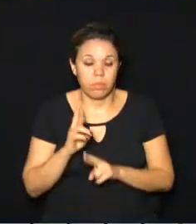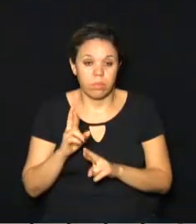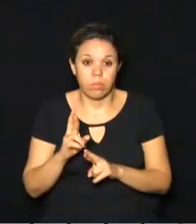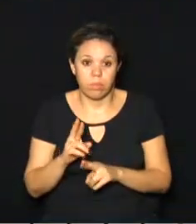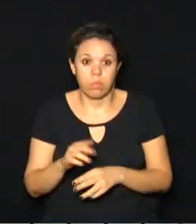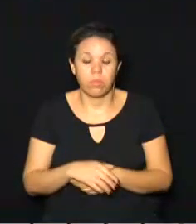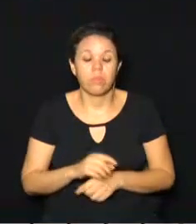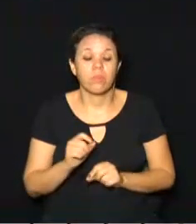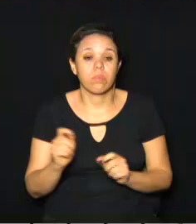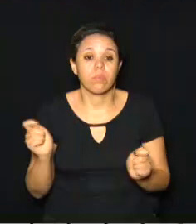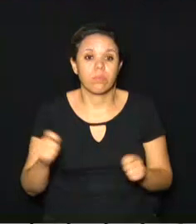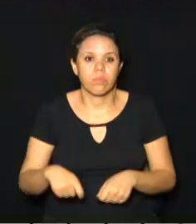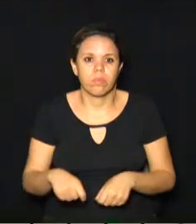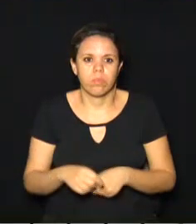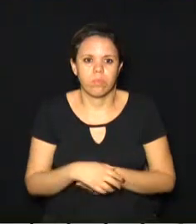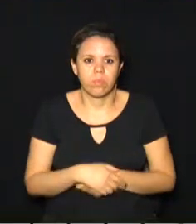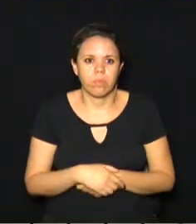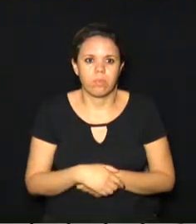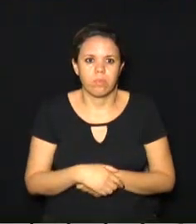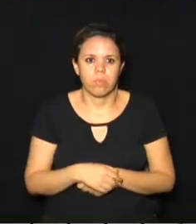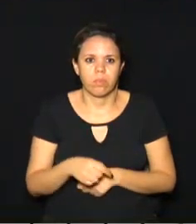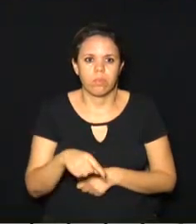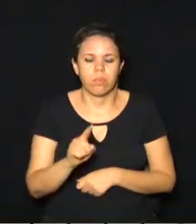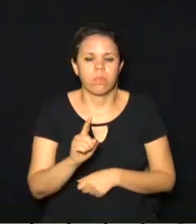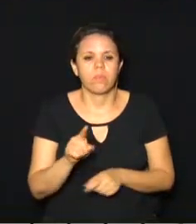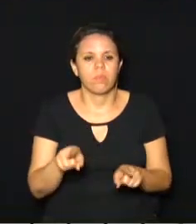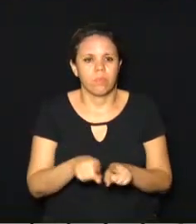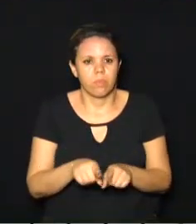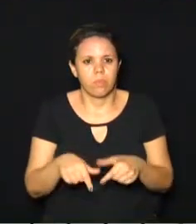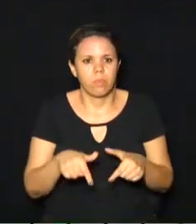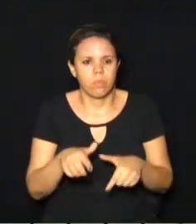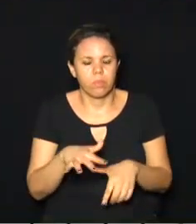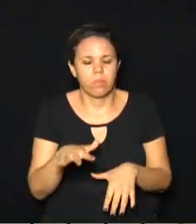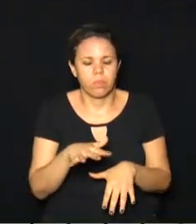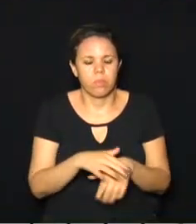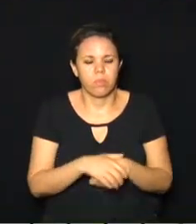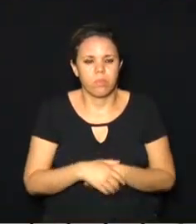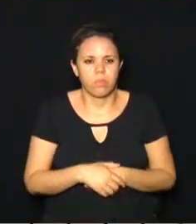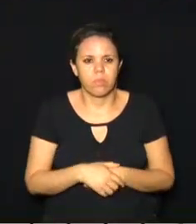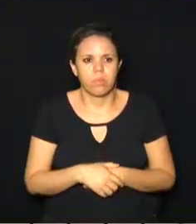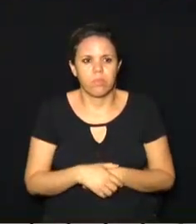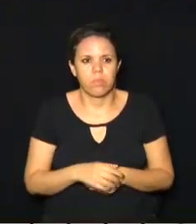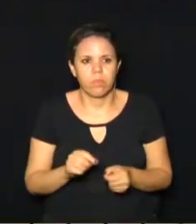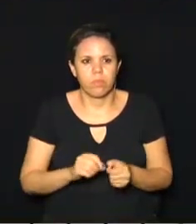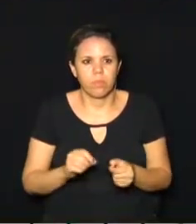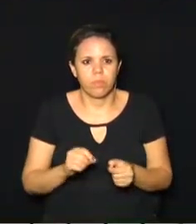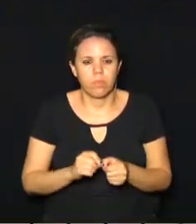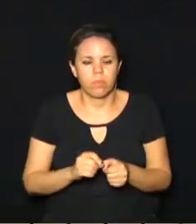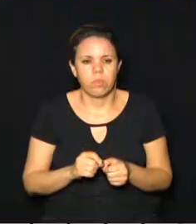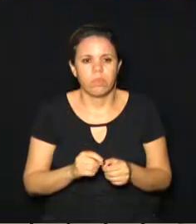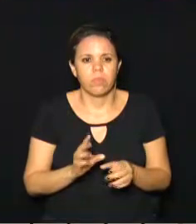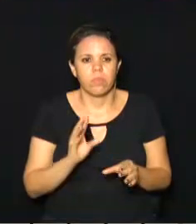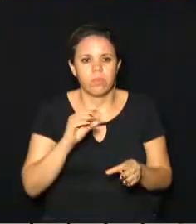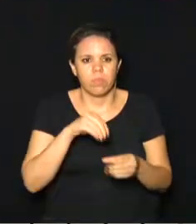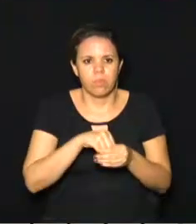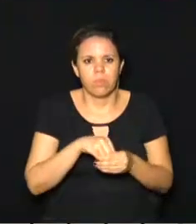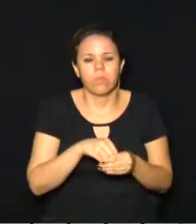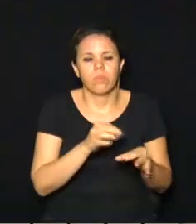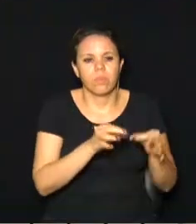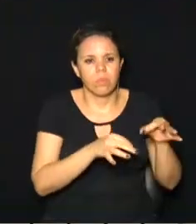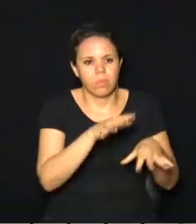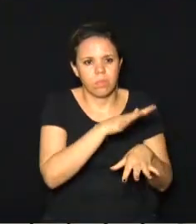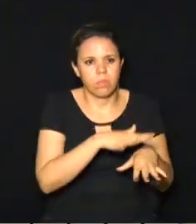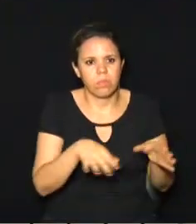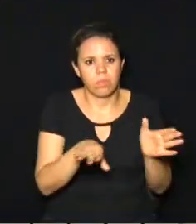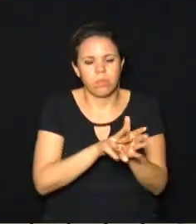mas podendo inclusive ir para o campo também da questão da judicialização, né? Então,